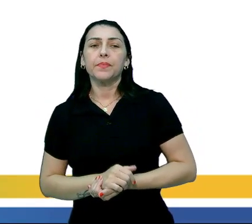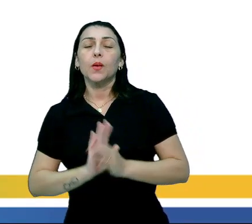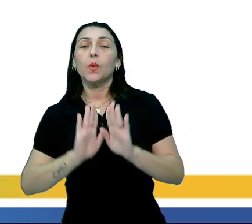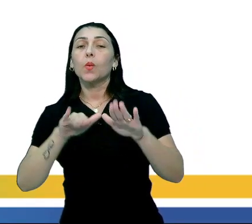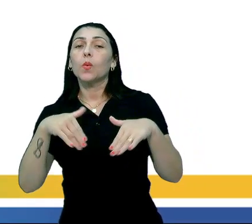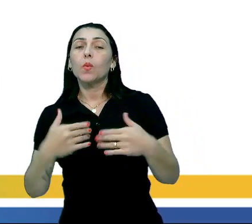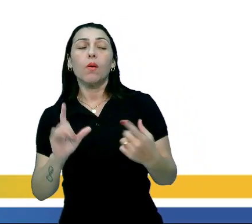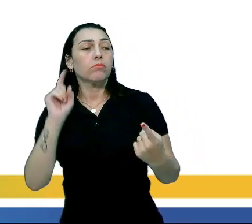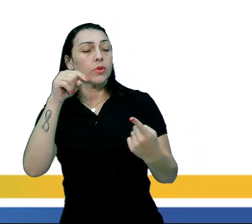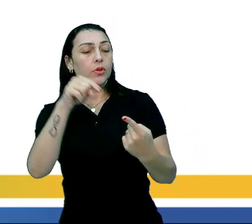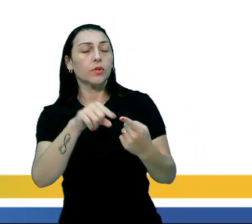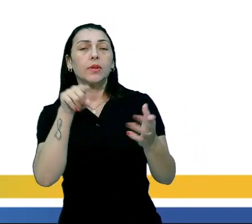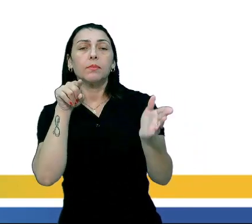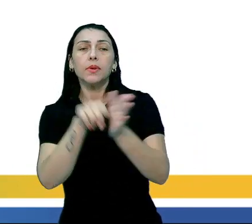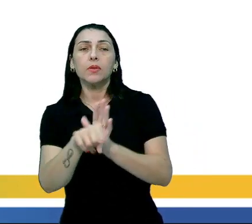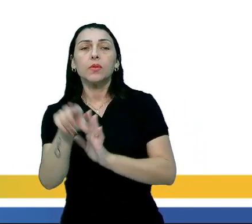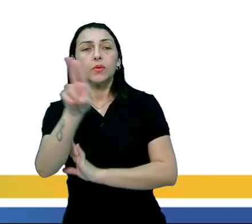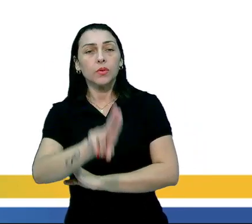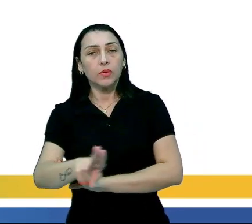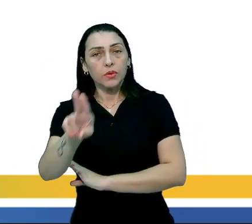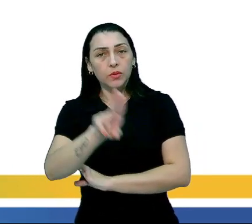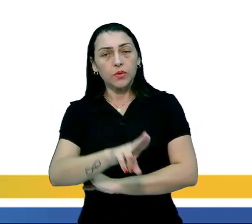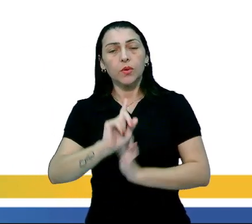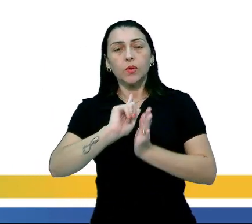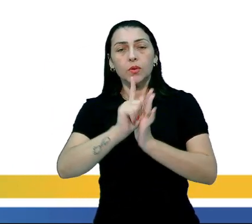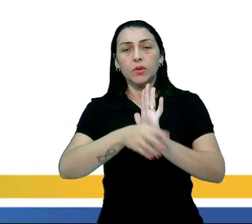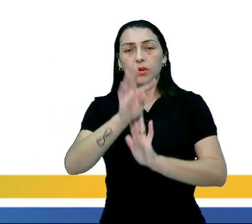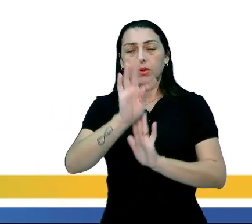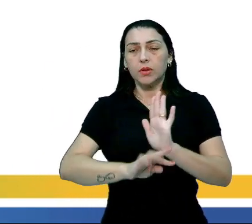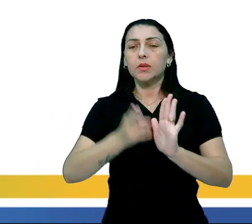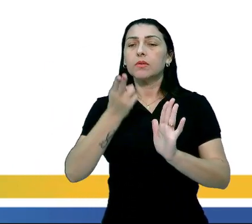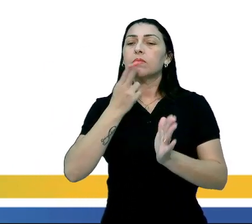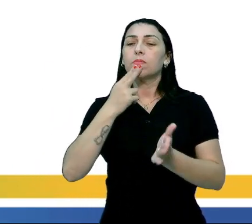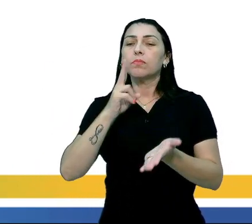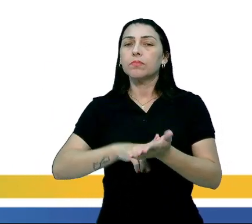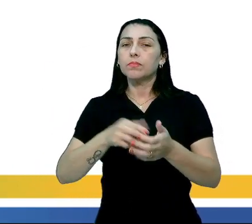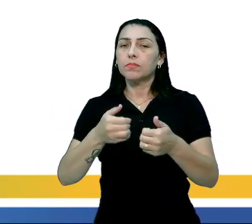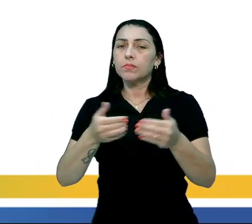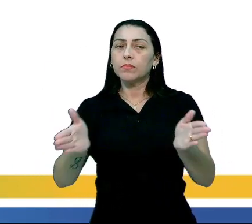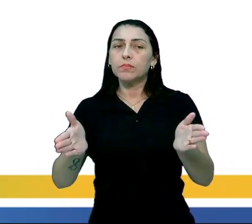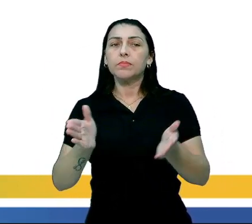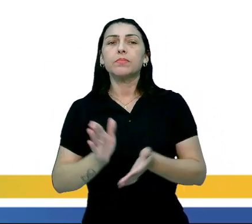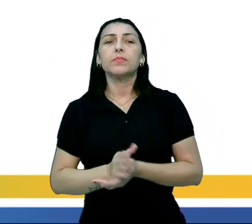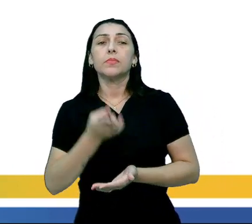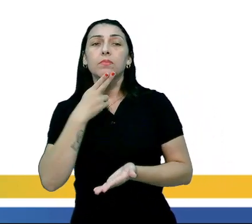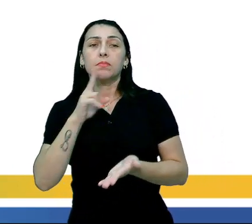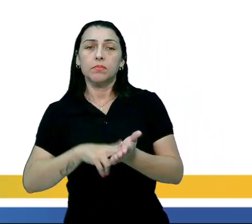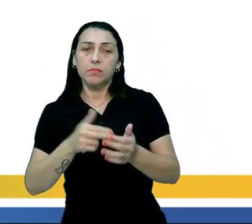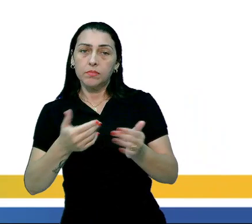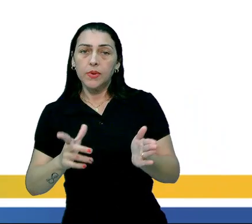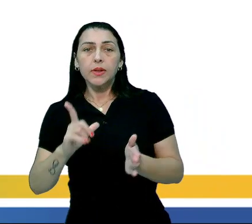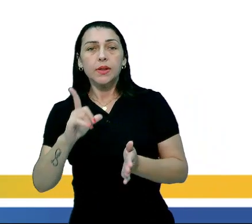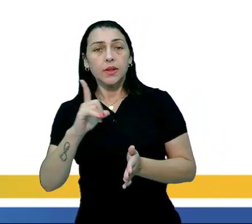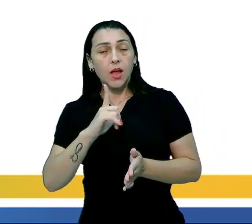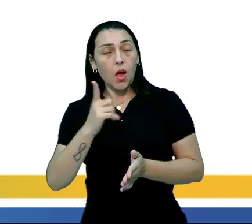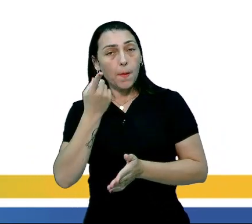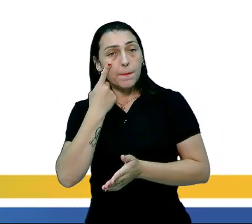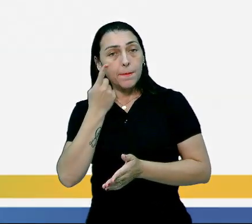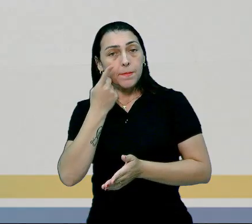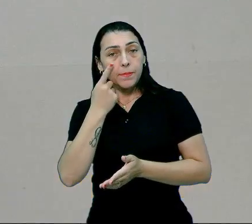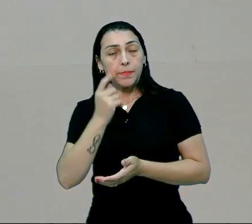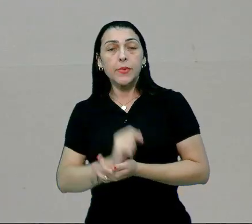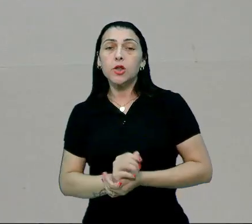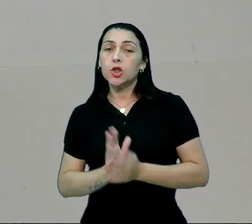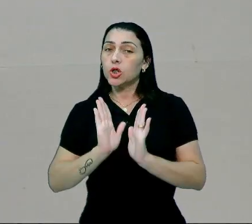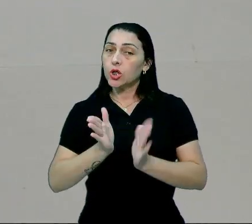qual o intuito dessa questão, utilizando o gênero textual carta aberta. A carta aberta, observe aí